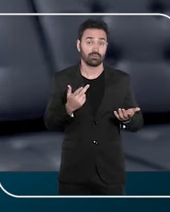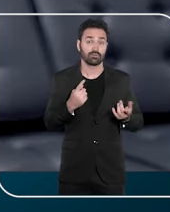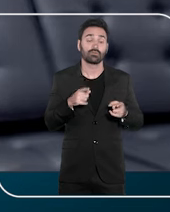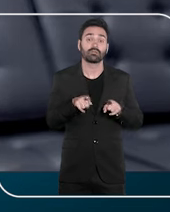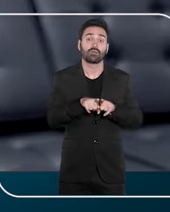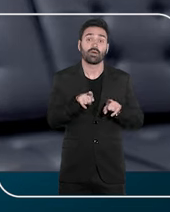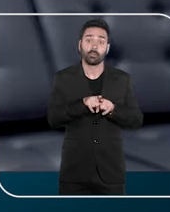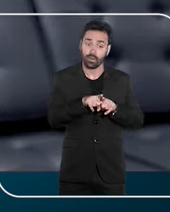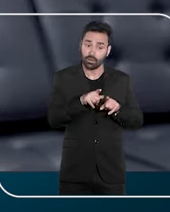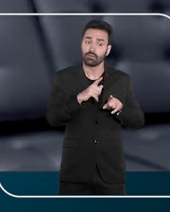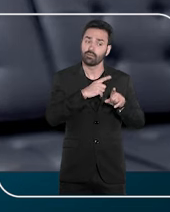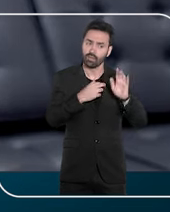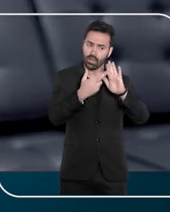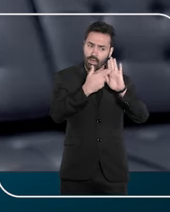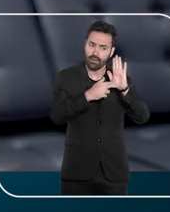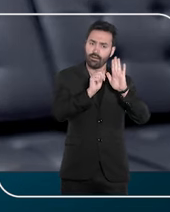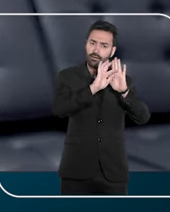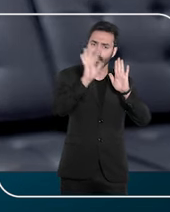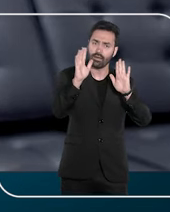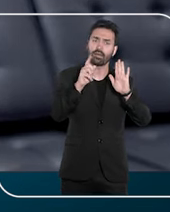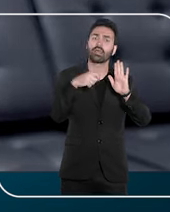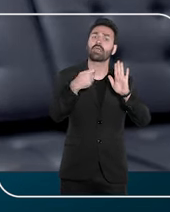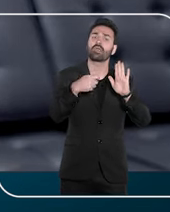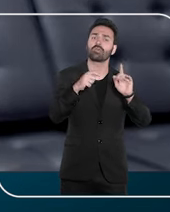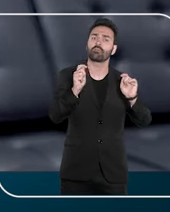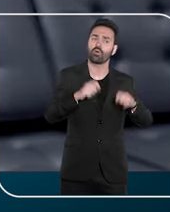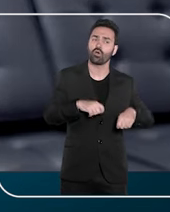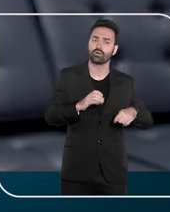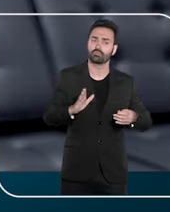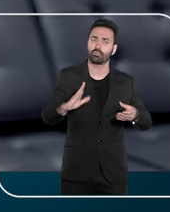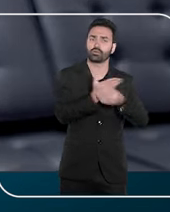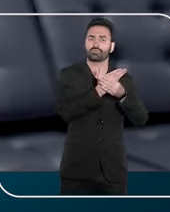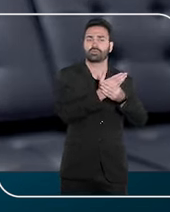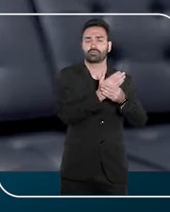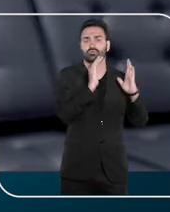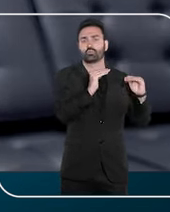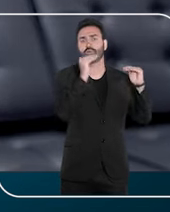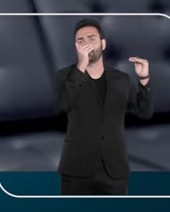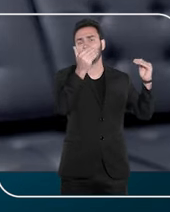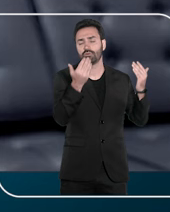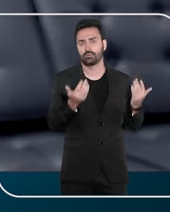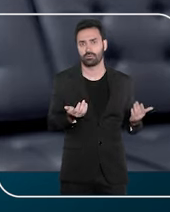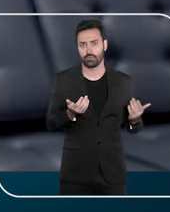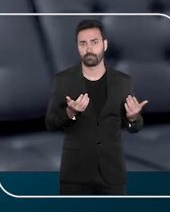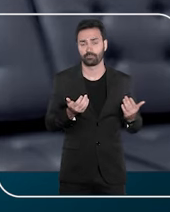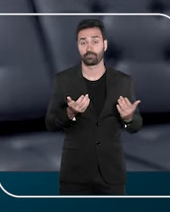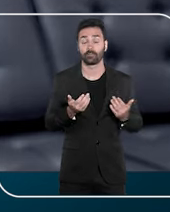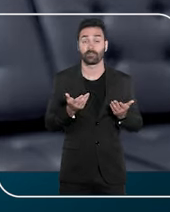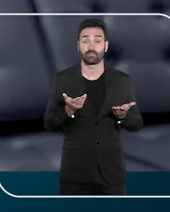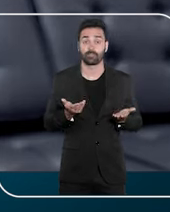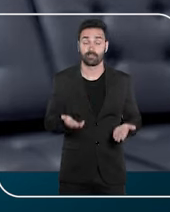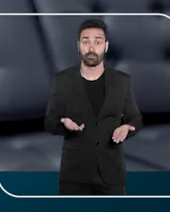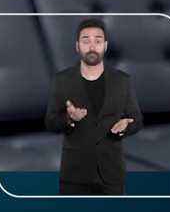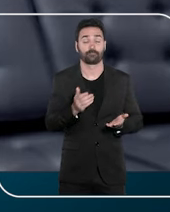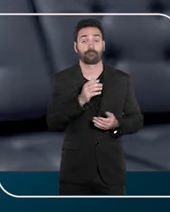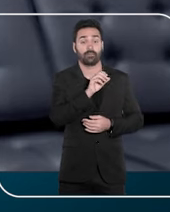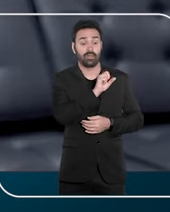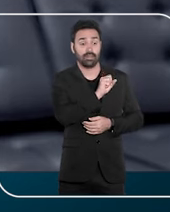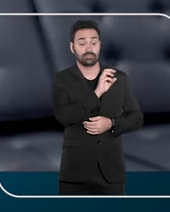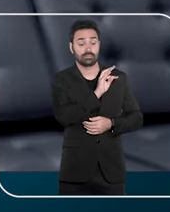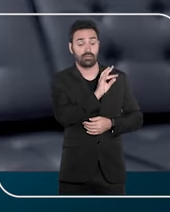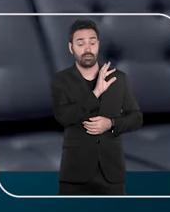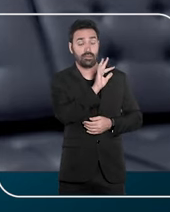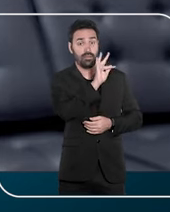perante esses tribunais, que tipo de questões podem chegar a esses tribunais. Então, da mesma forma que o Supremo, quando julga um